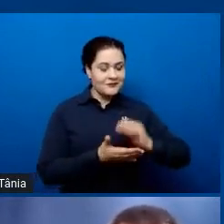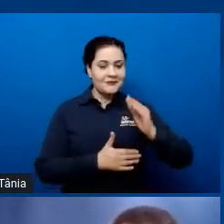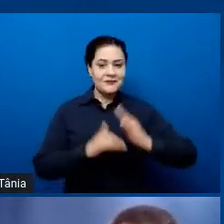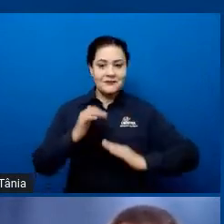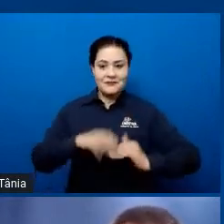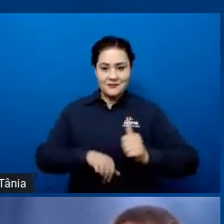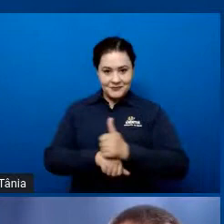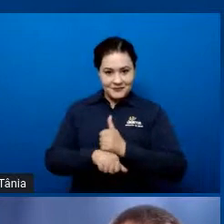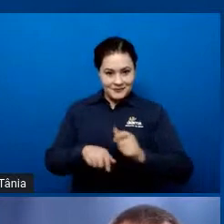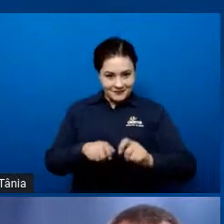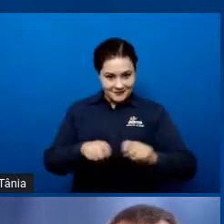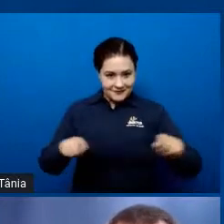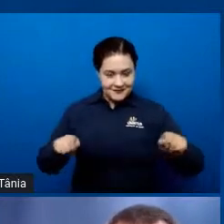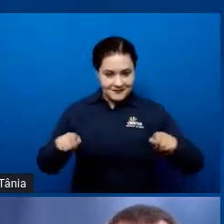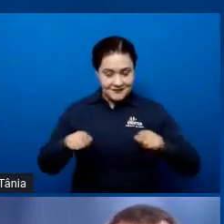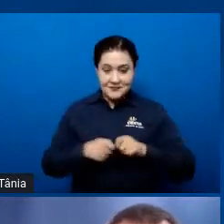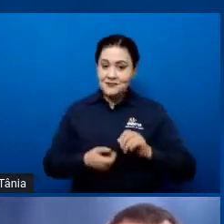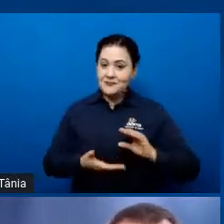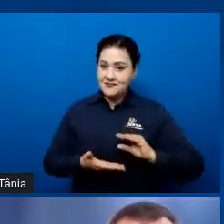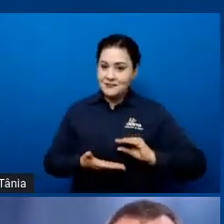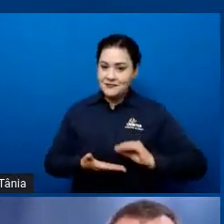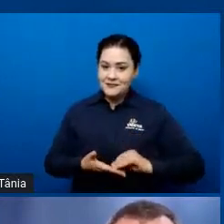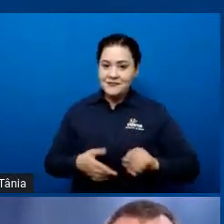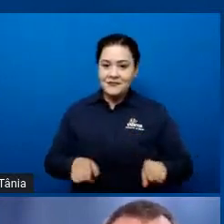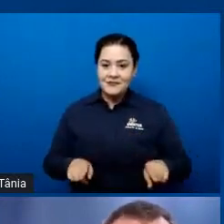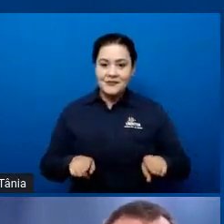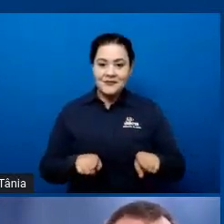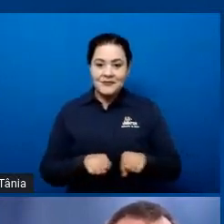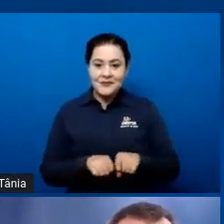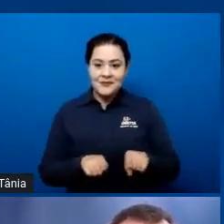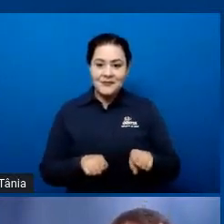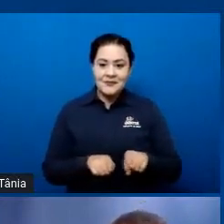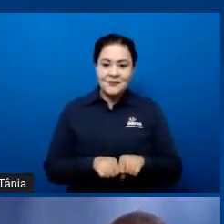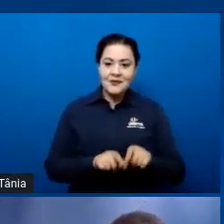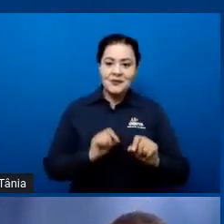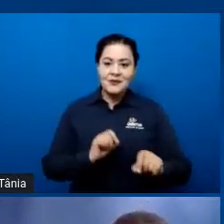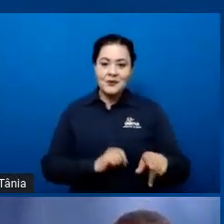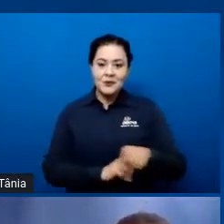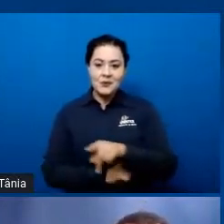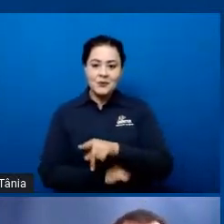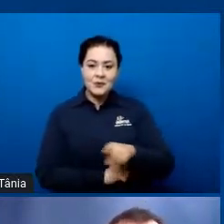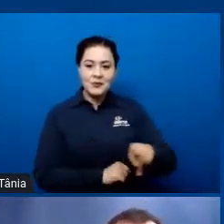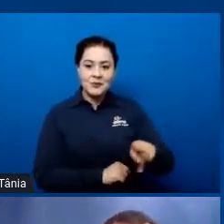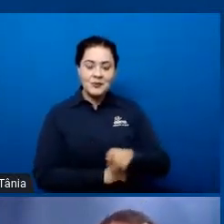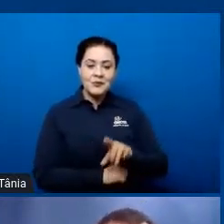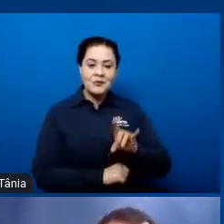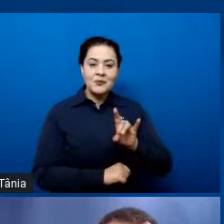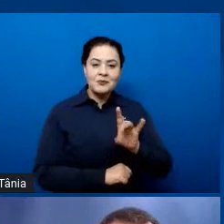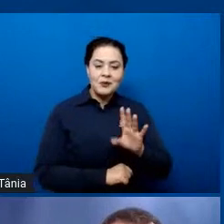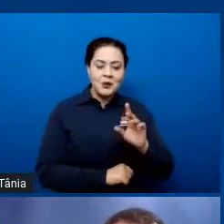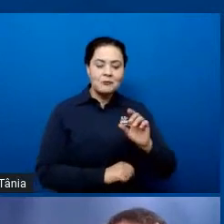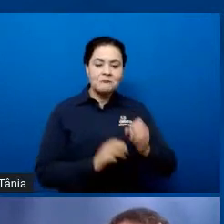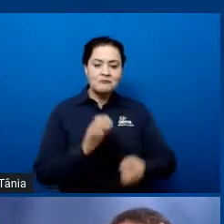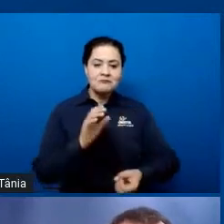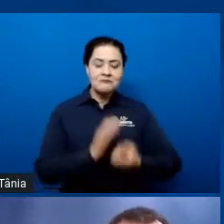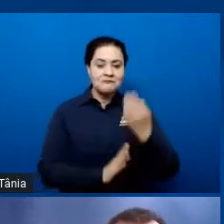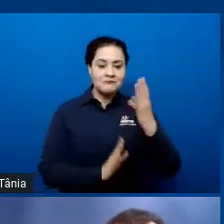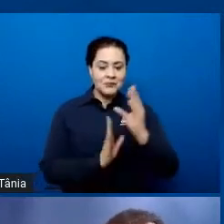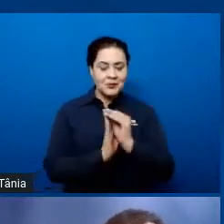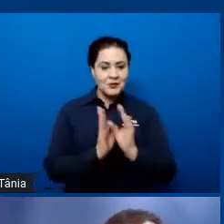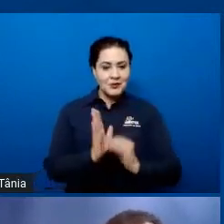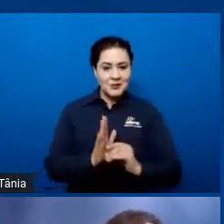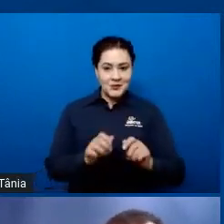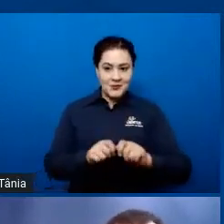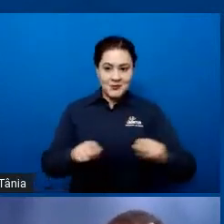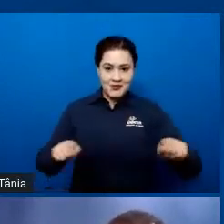área, tá? Tá. E também para professores que consigam produzir conteúdo para essa área.